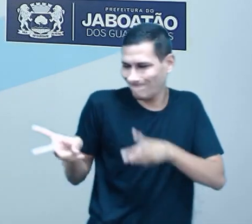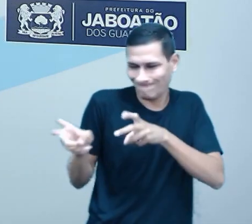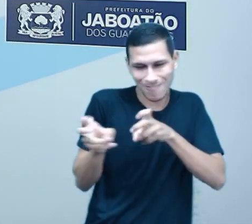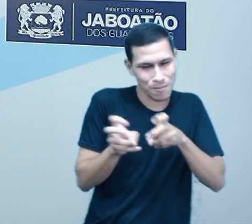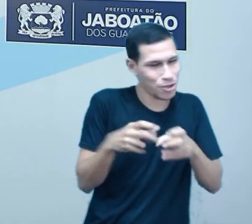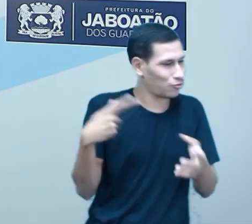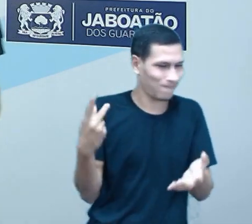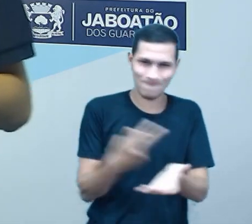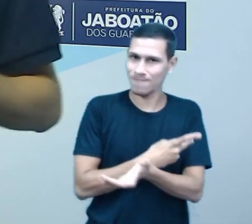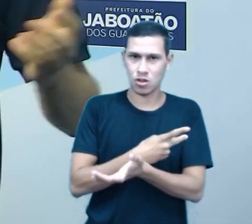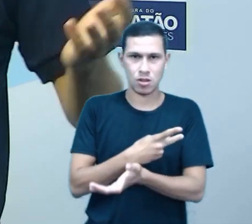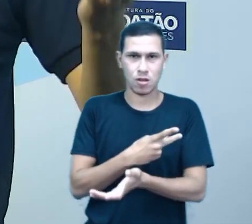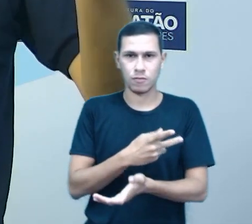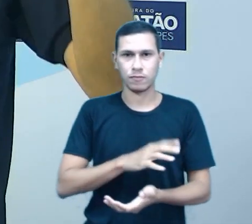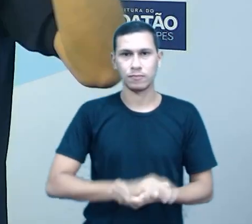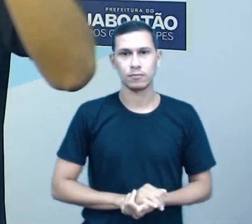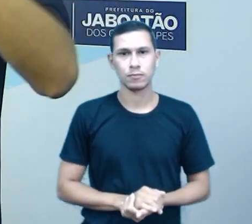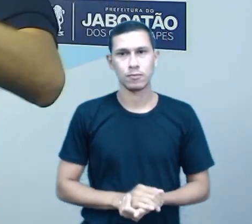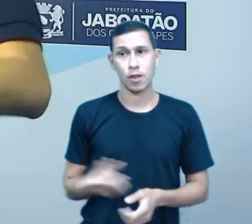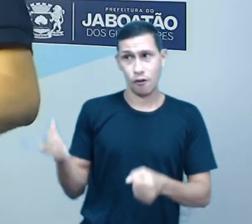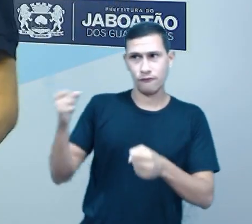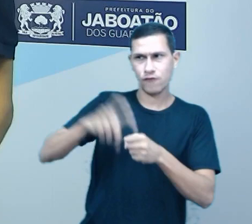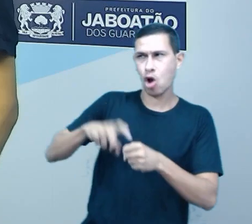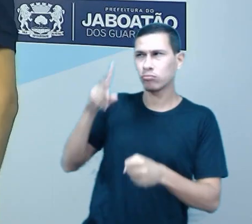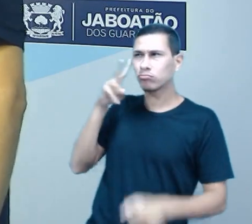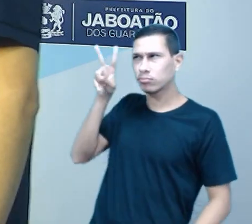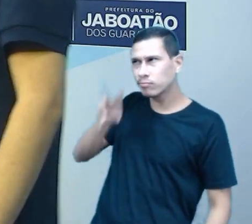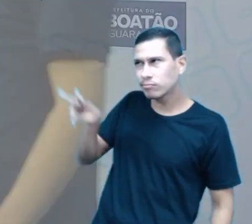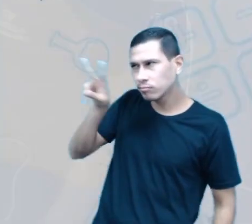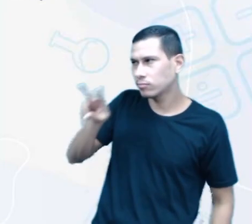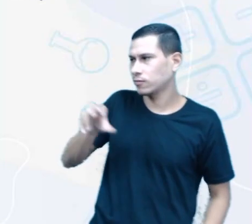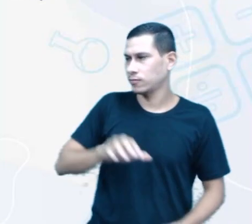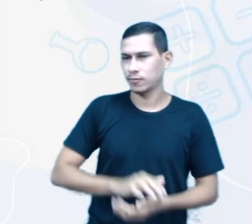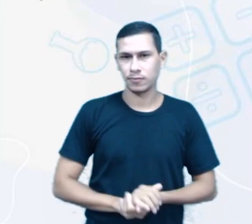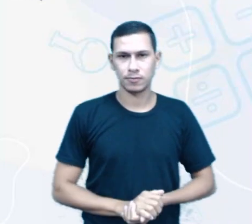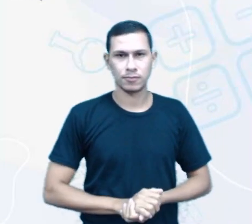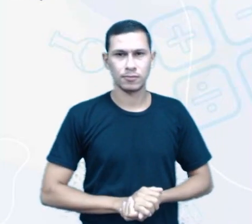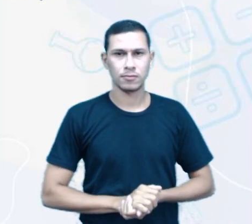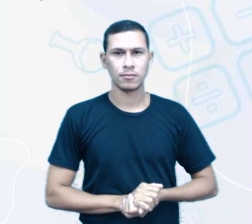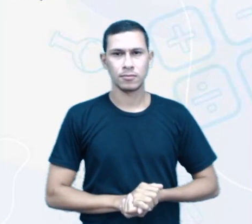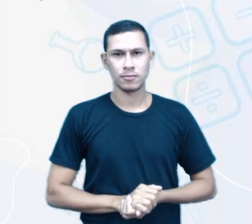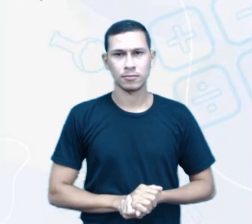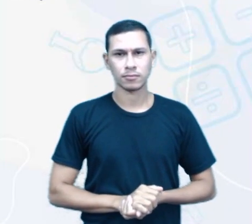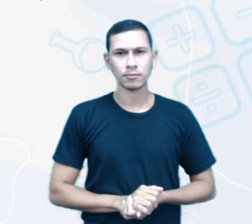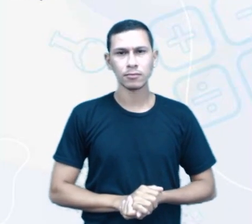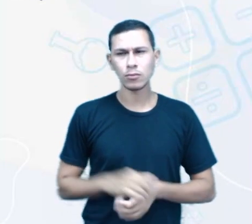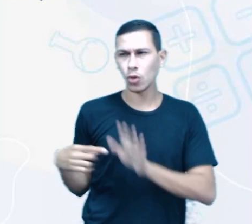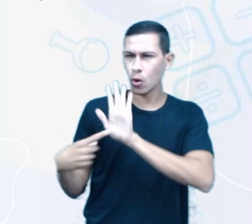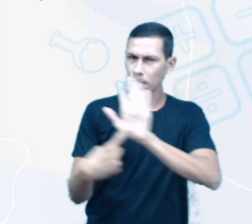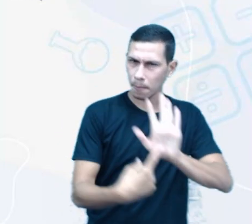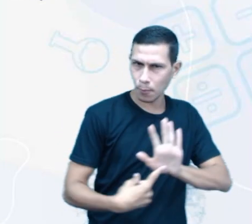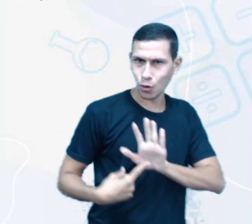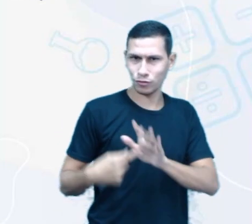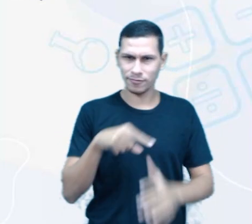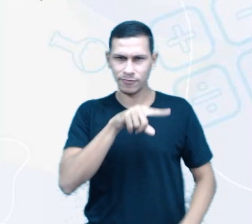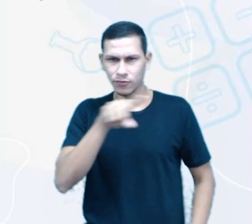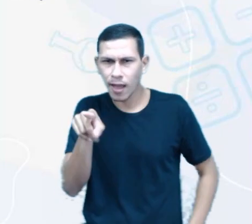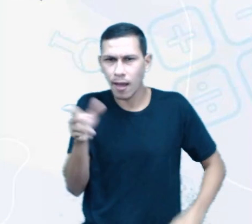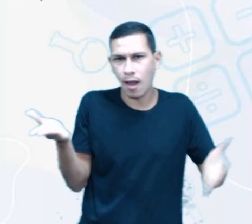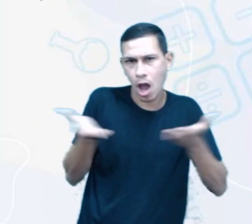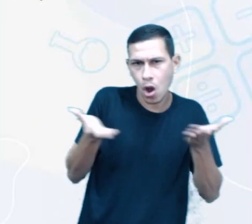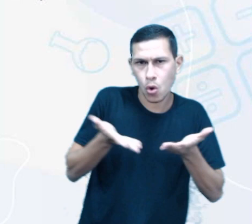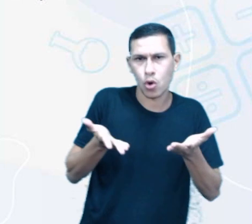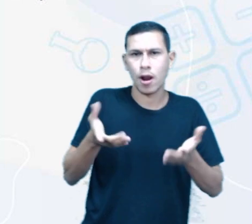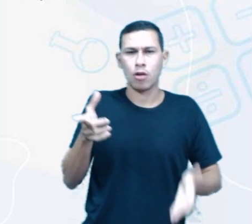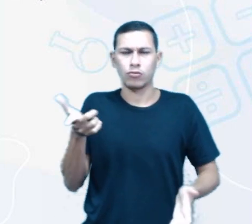que aconteceu, ok? Volta lá para o slide. Ó, aqui eu trago para vocês a capa de um filme